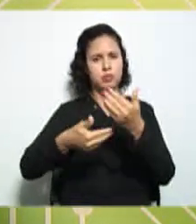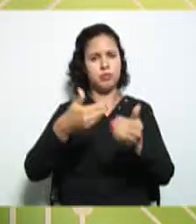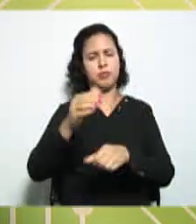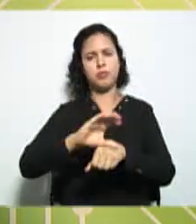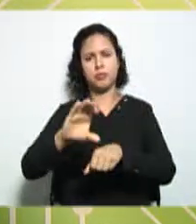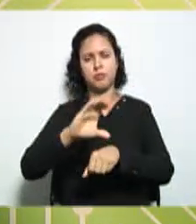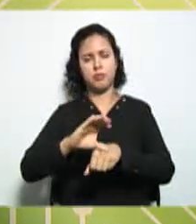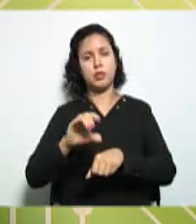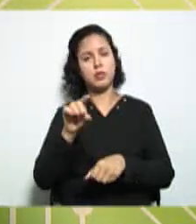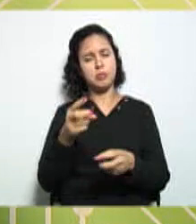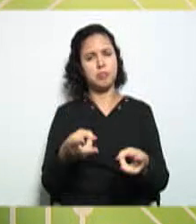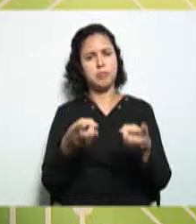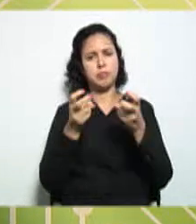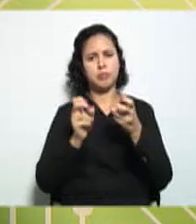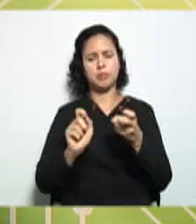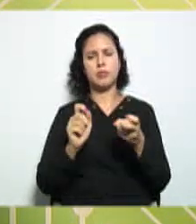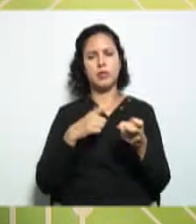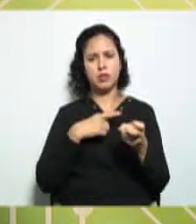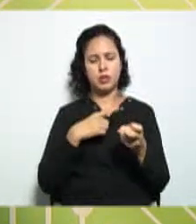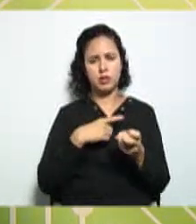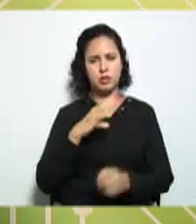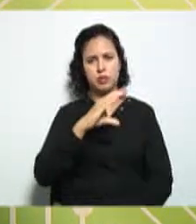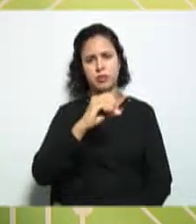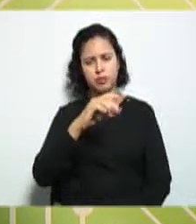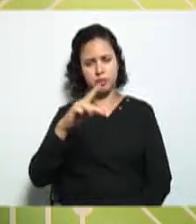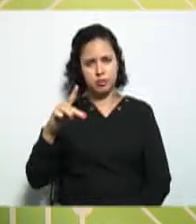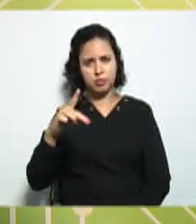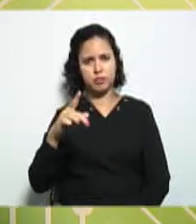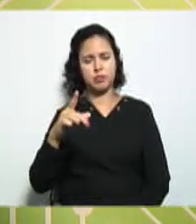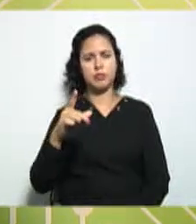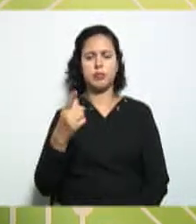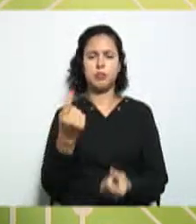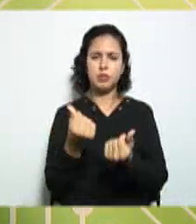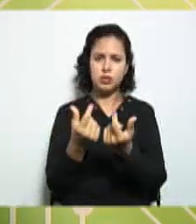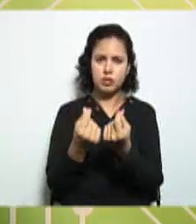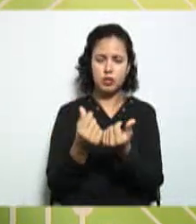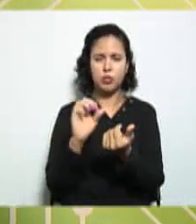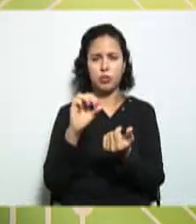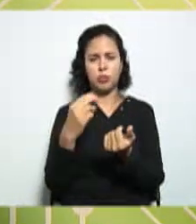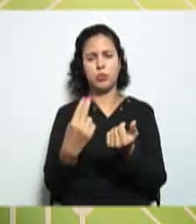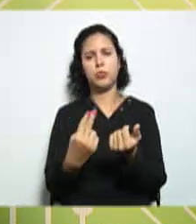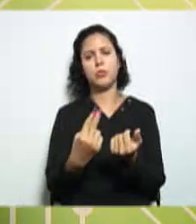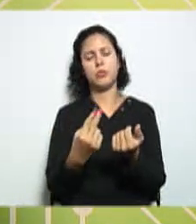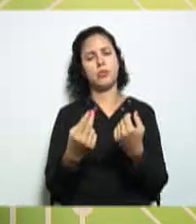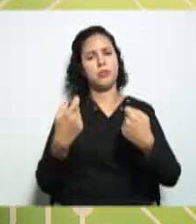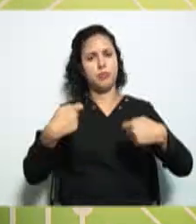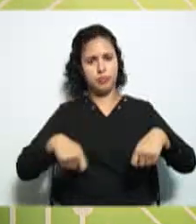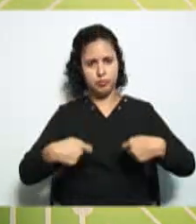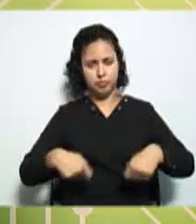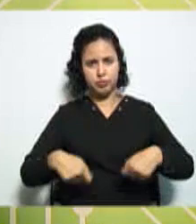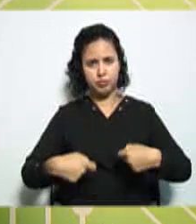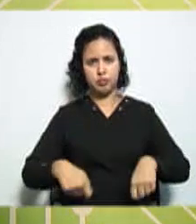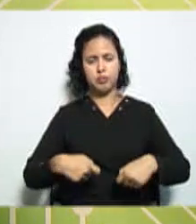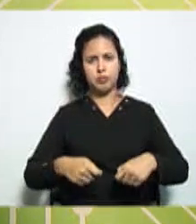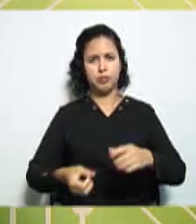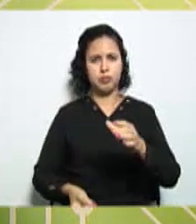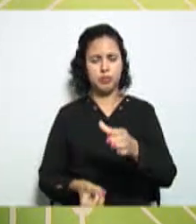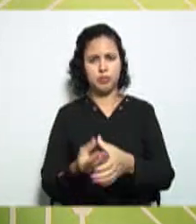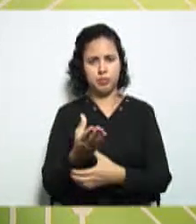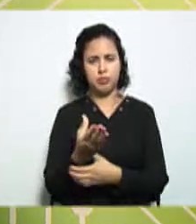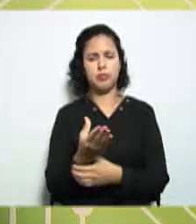observa lá que você tem, né, uma cooperativa de crédito ou na sua região, há uma necessidade para se criar